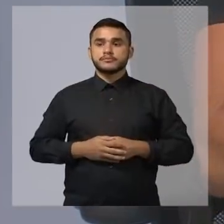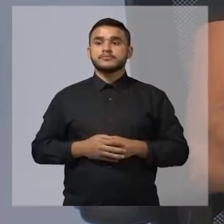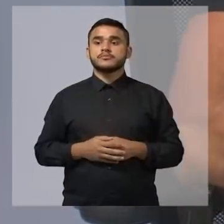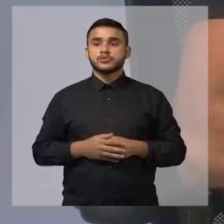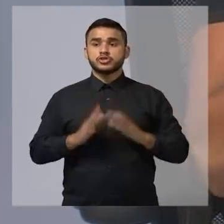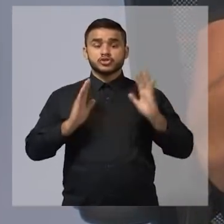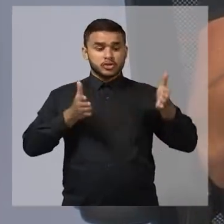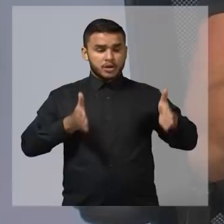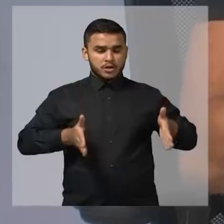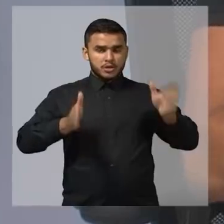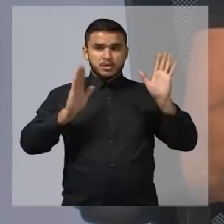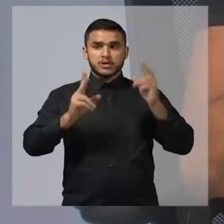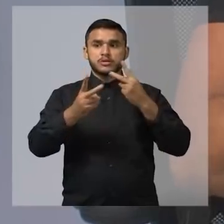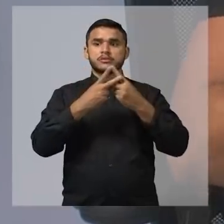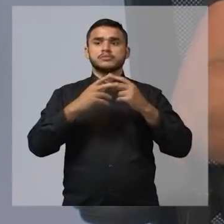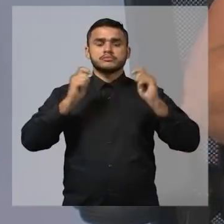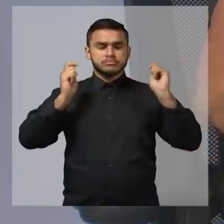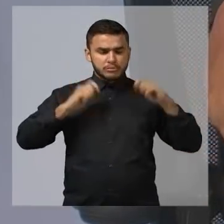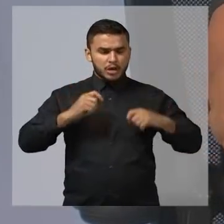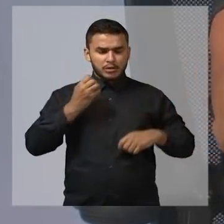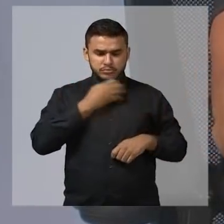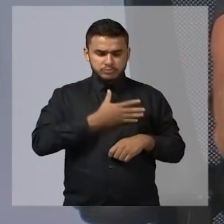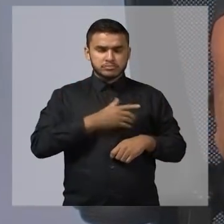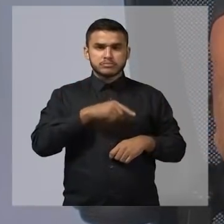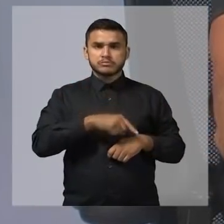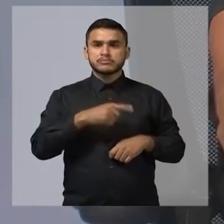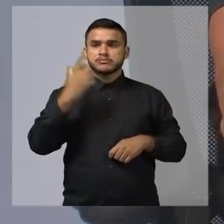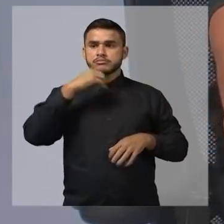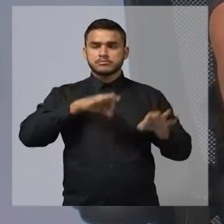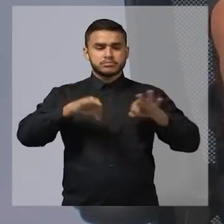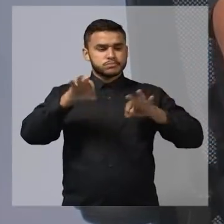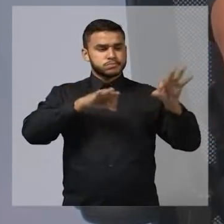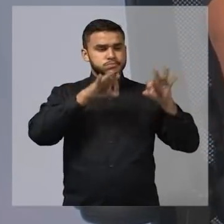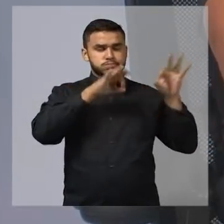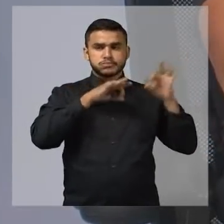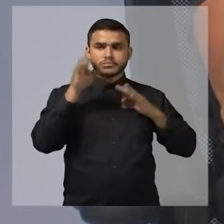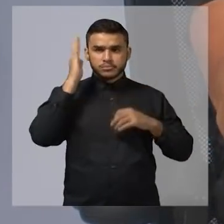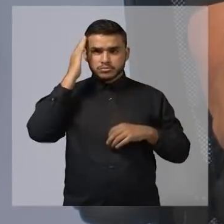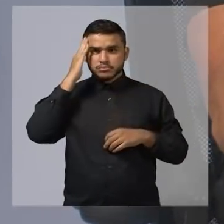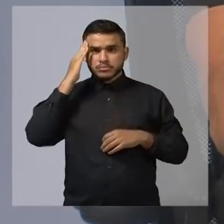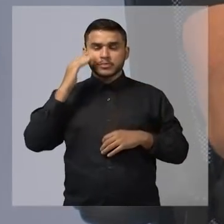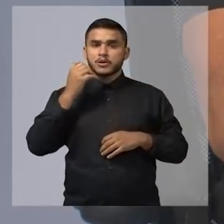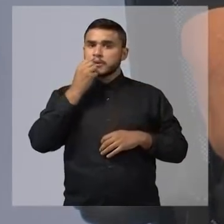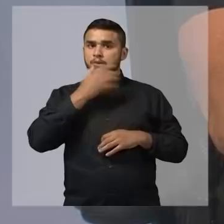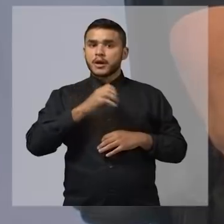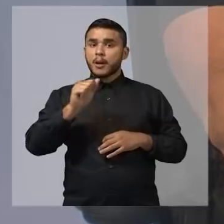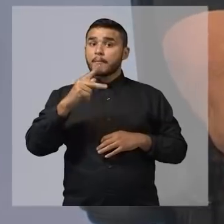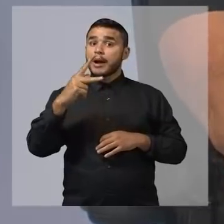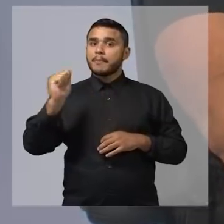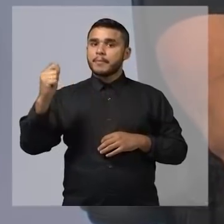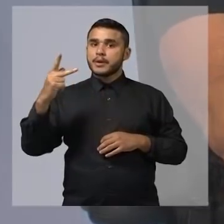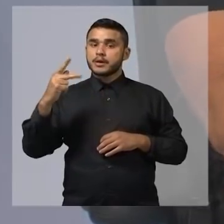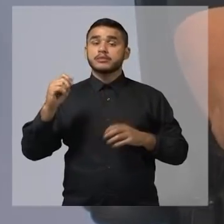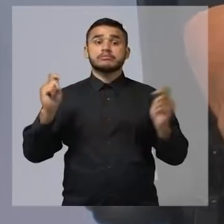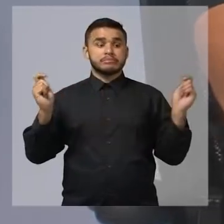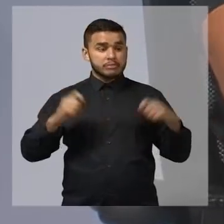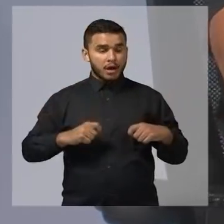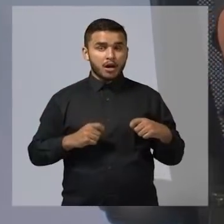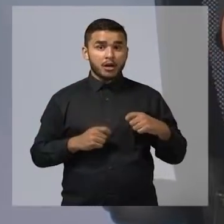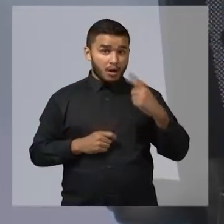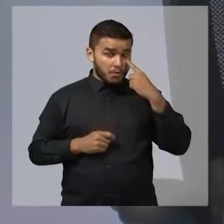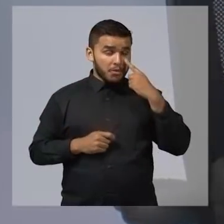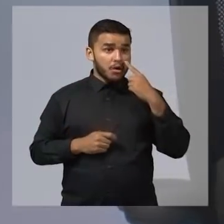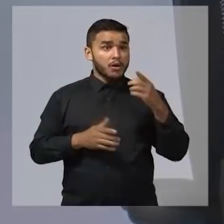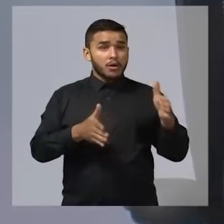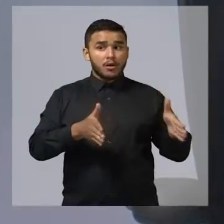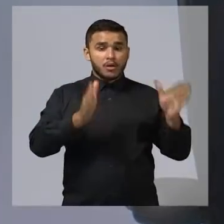Estamos em condições, as reformas que forem necessárias para implantar o modelo APAC nós faremos. Com isso, essa sede aí dá para atender